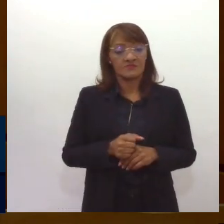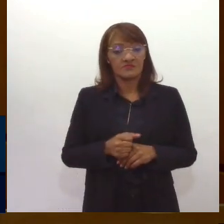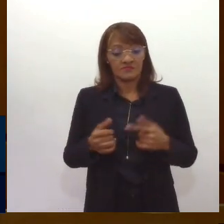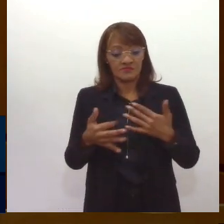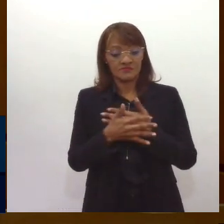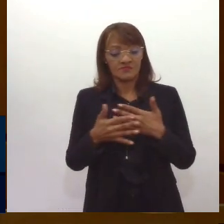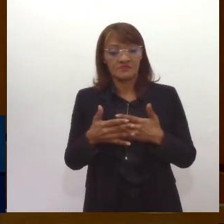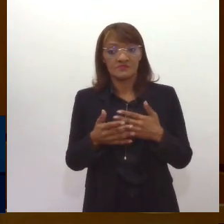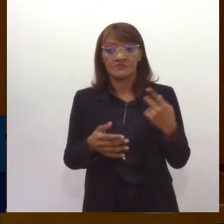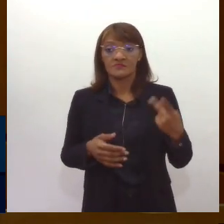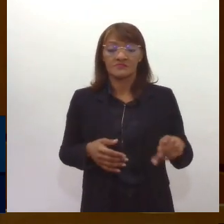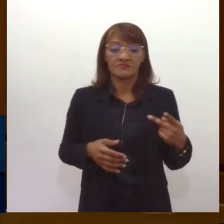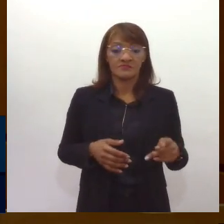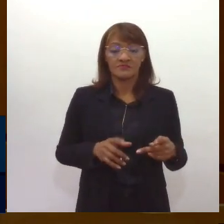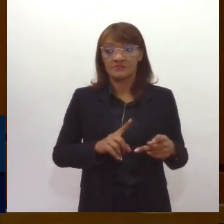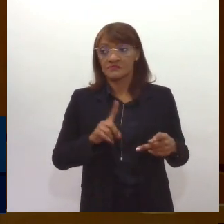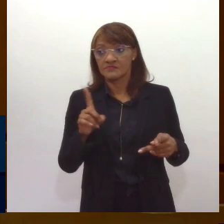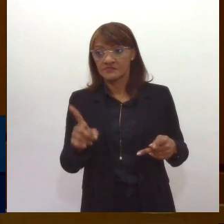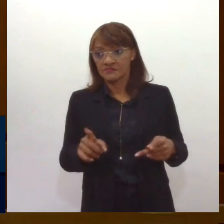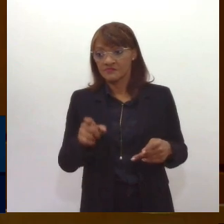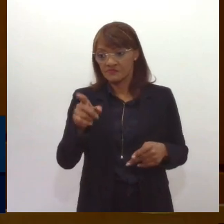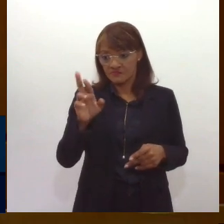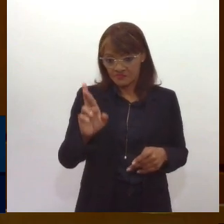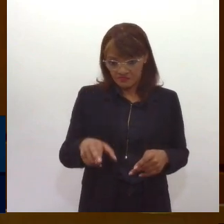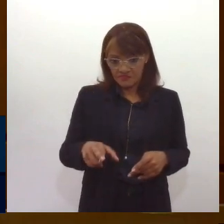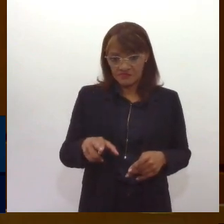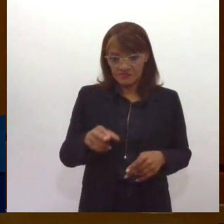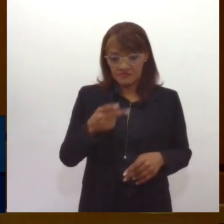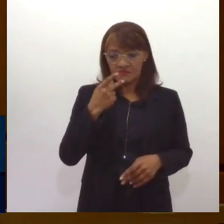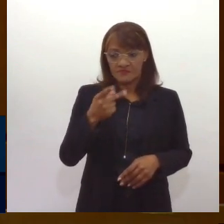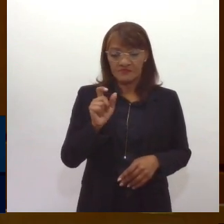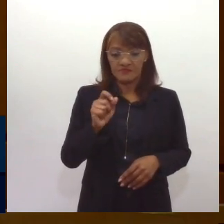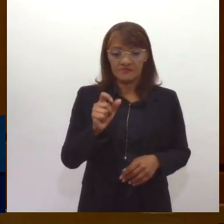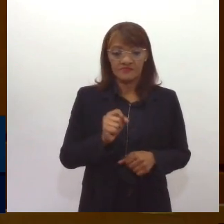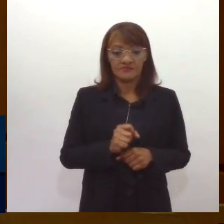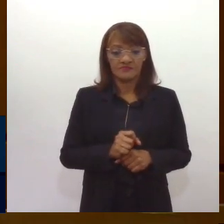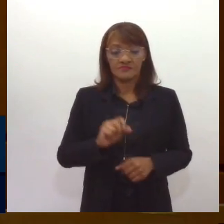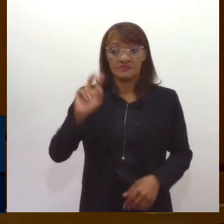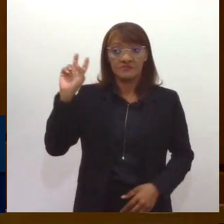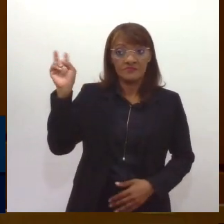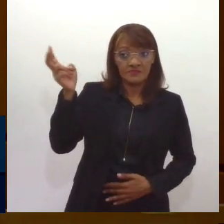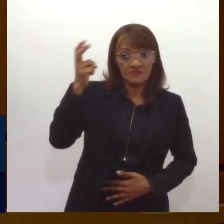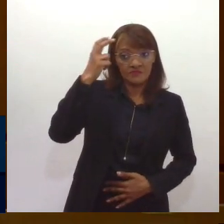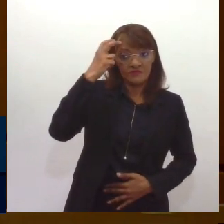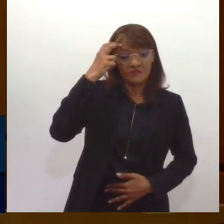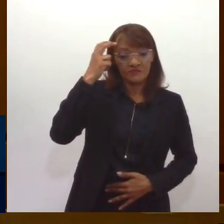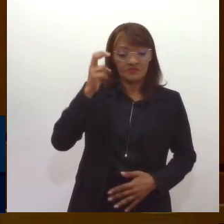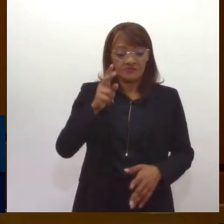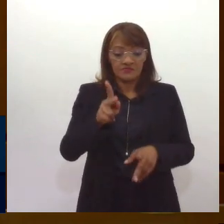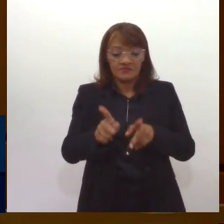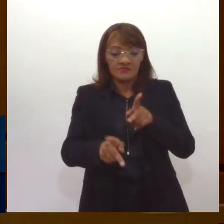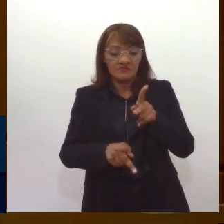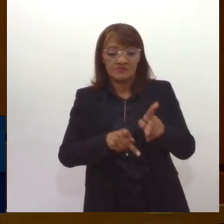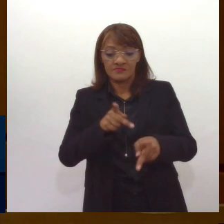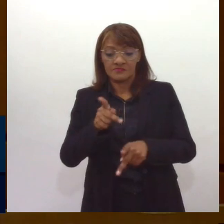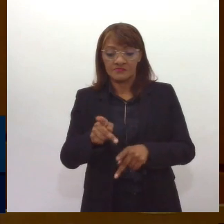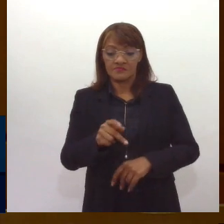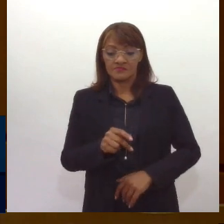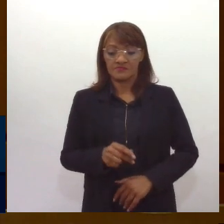parte do pronunciamento de Vossa Excelência. A cultura daquele povo, hoje, é da